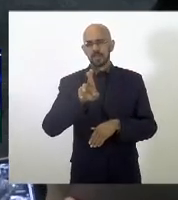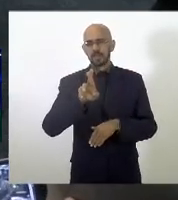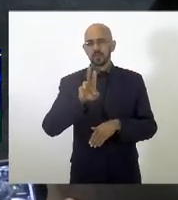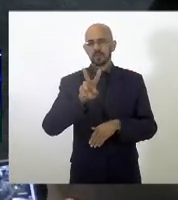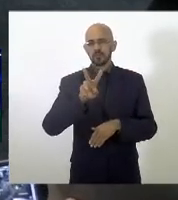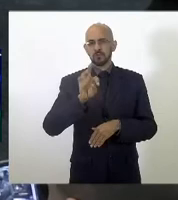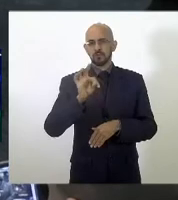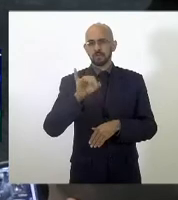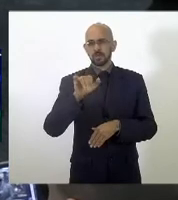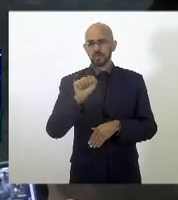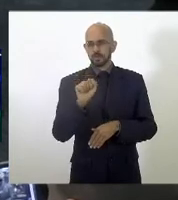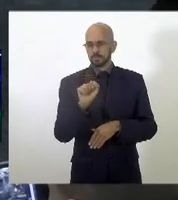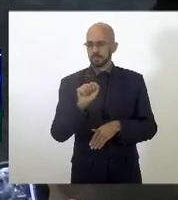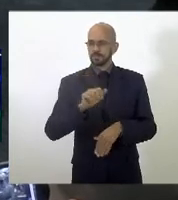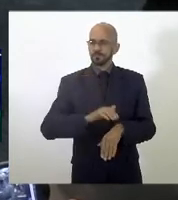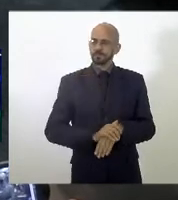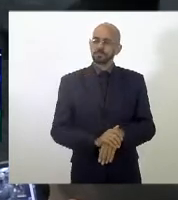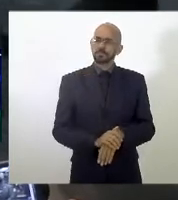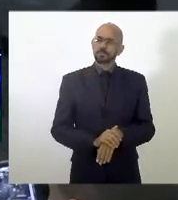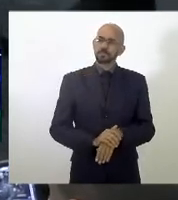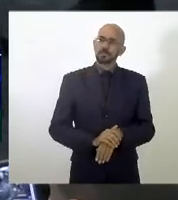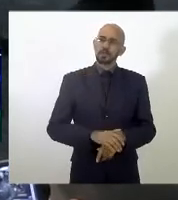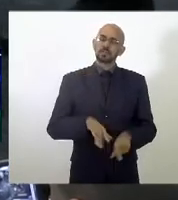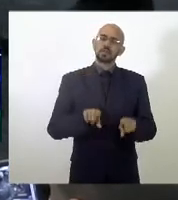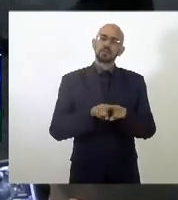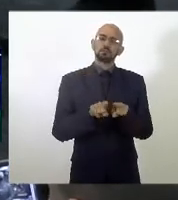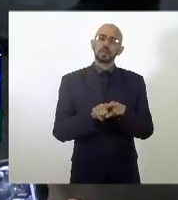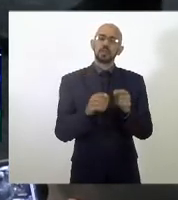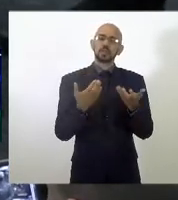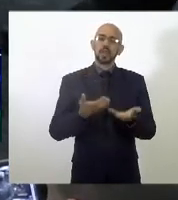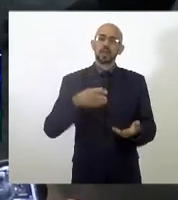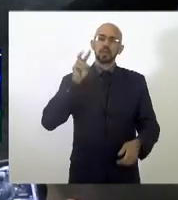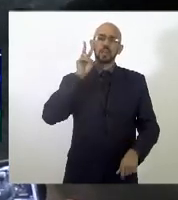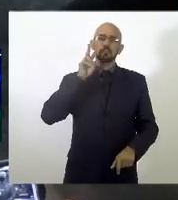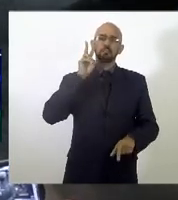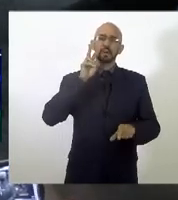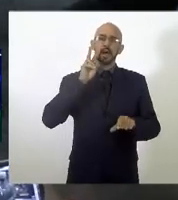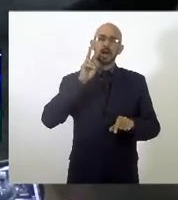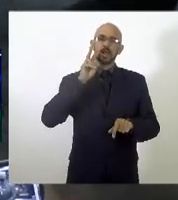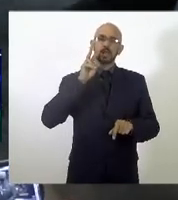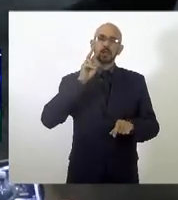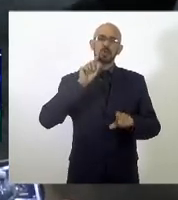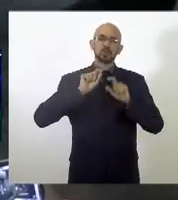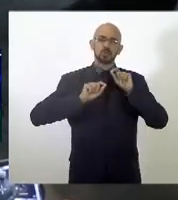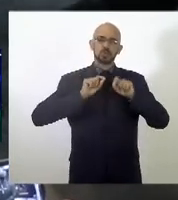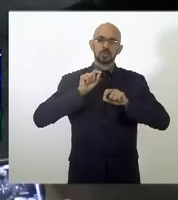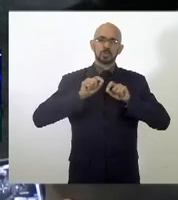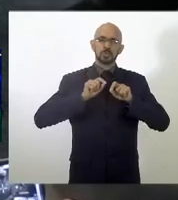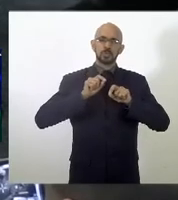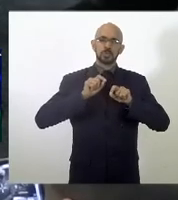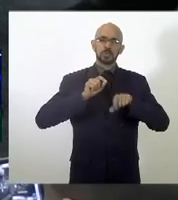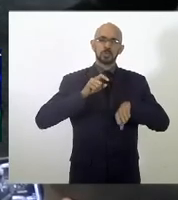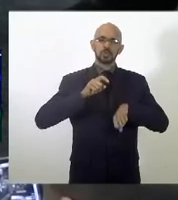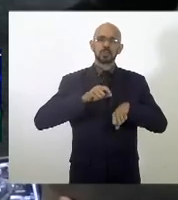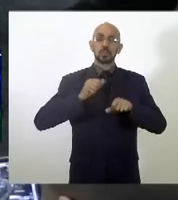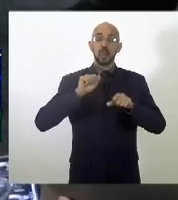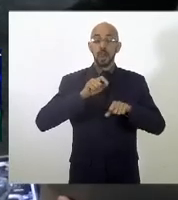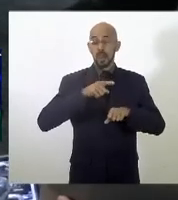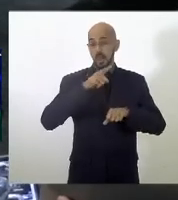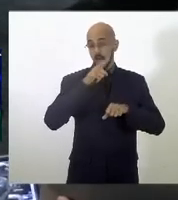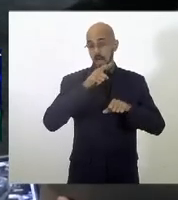tempo que cumprimento, queria lembrar que ainda no Palácio